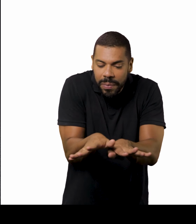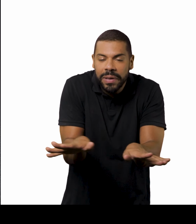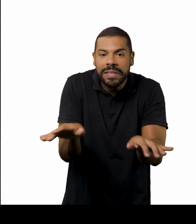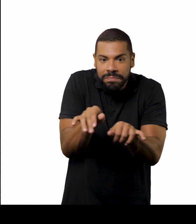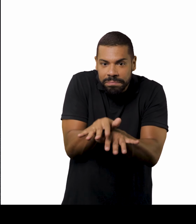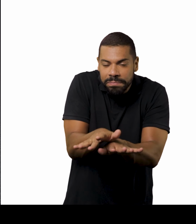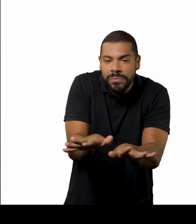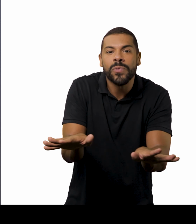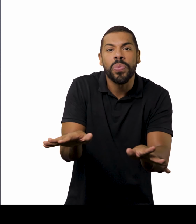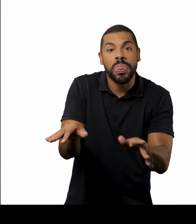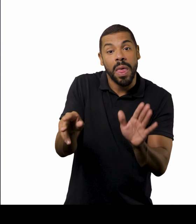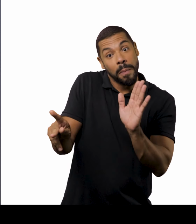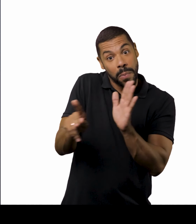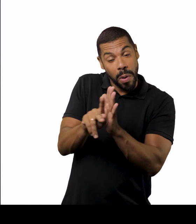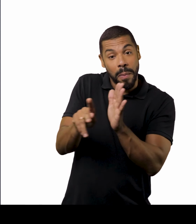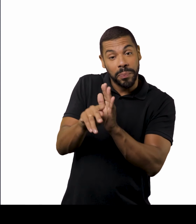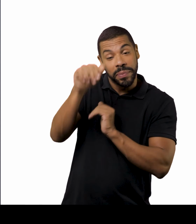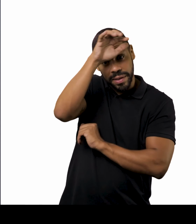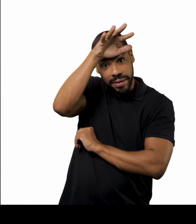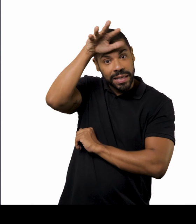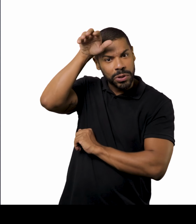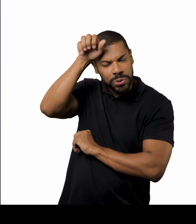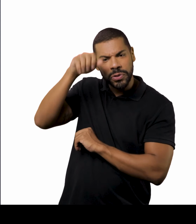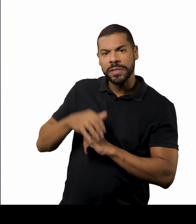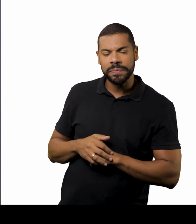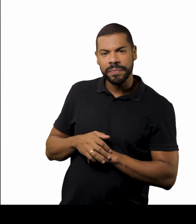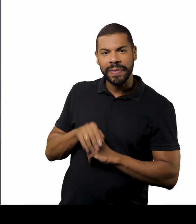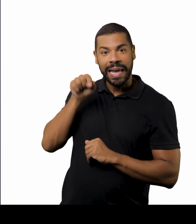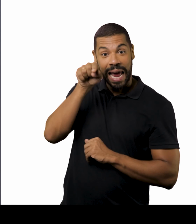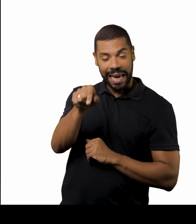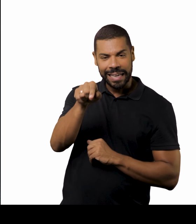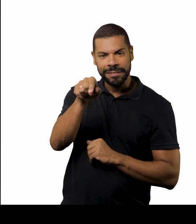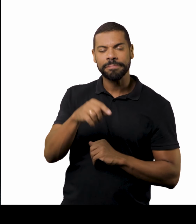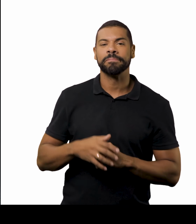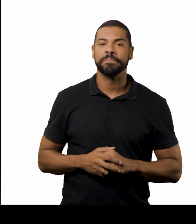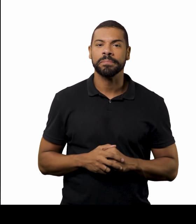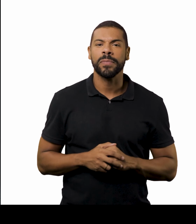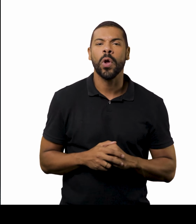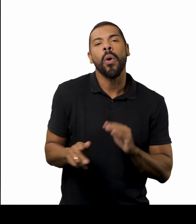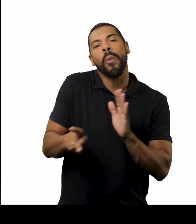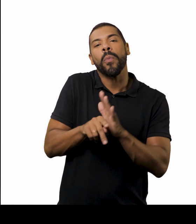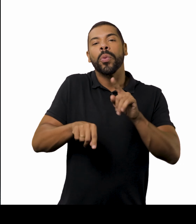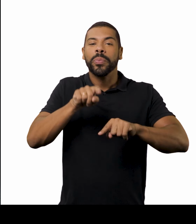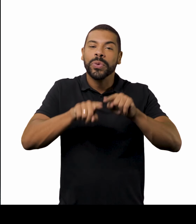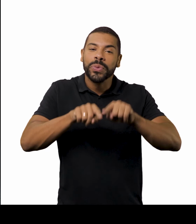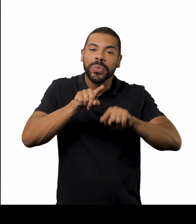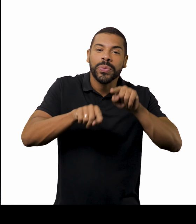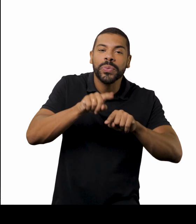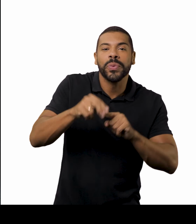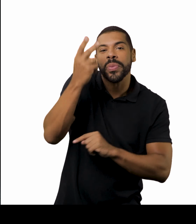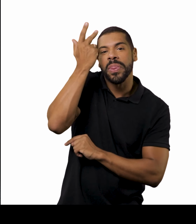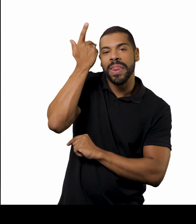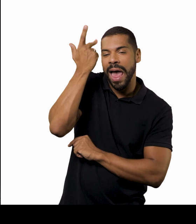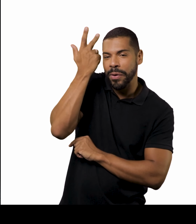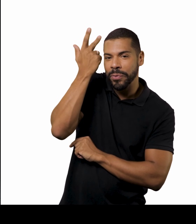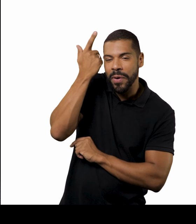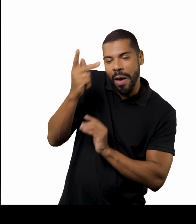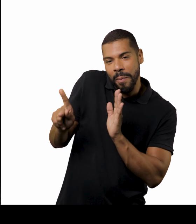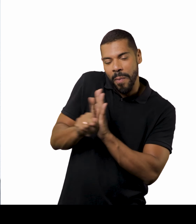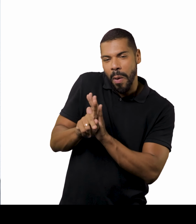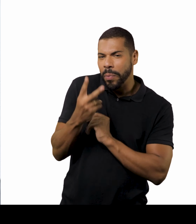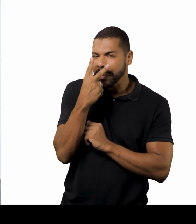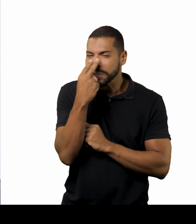malva, que também é uma fibra da Amazônia muito potente, assim. Esse processo, os corantes naturais, ele me traz ideia de